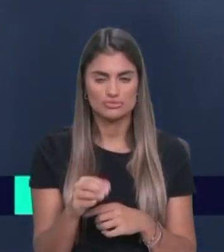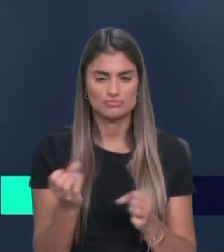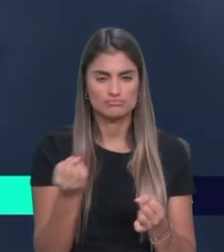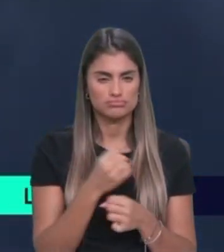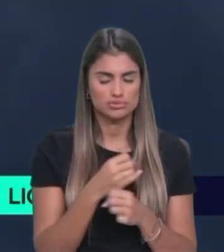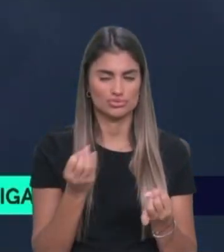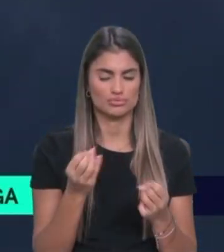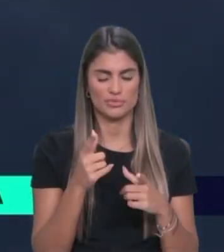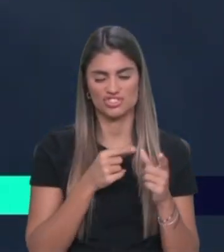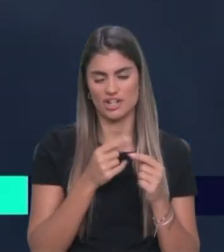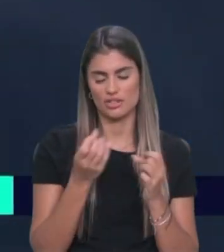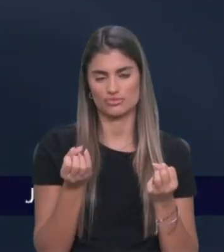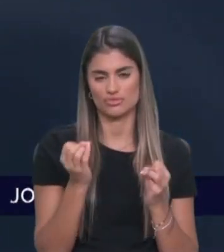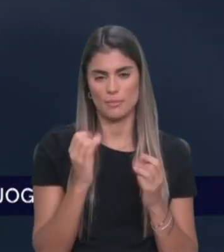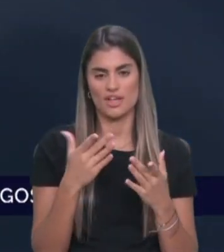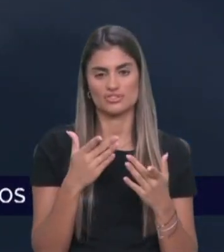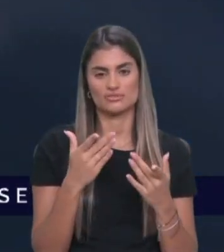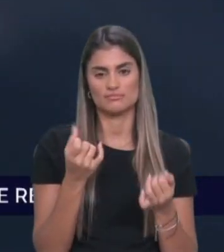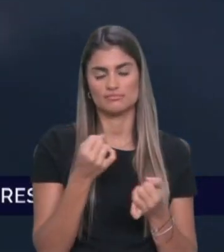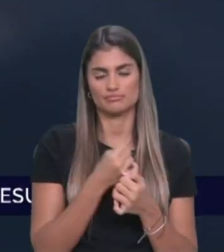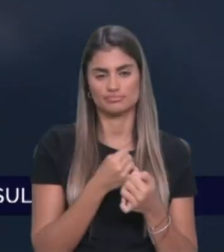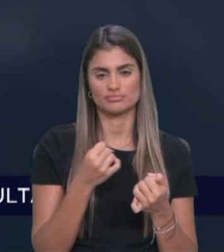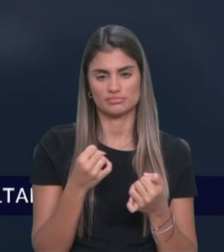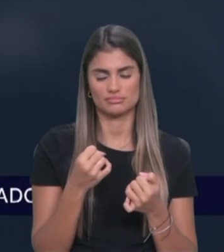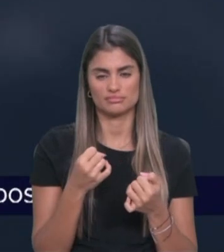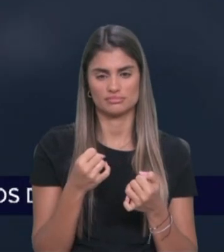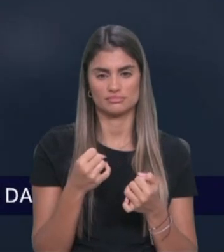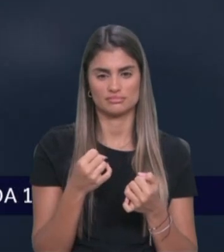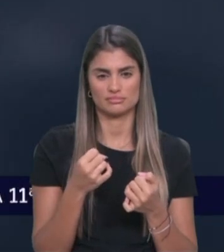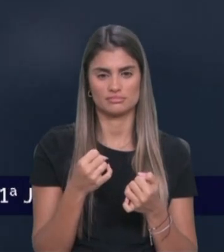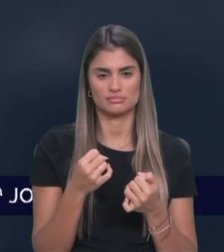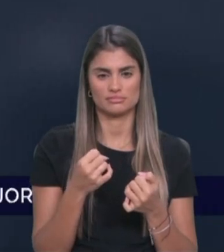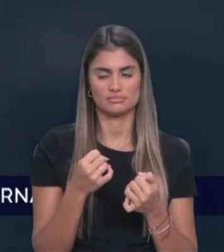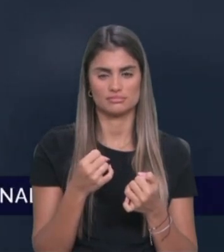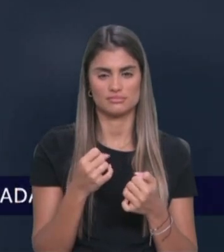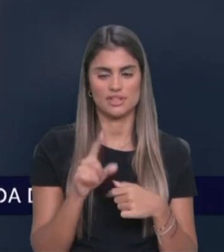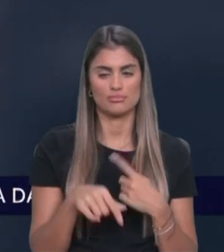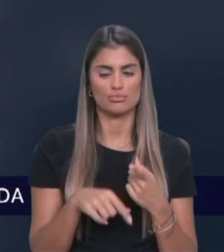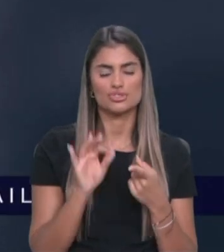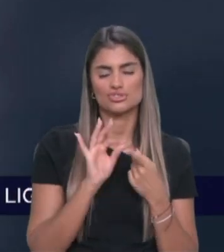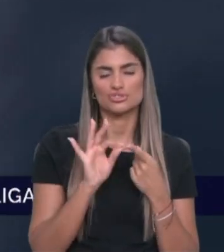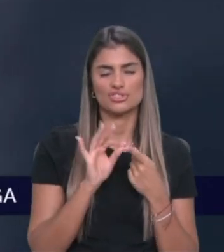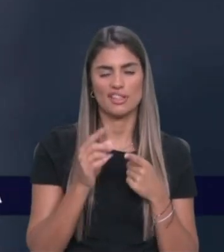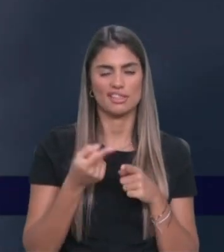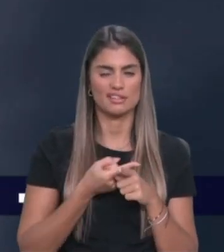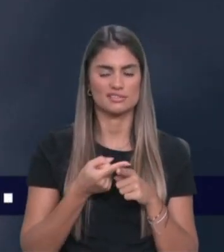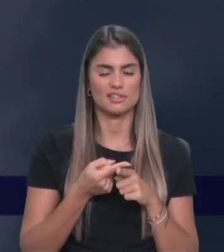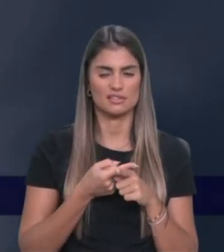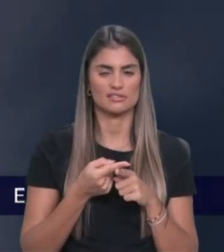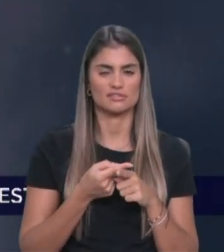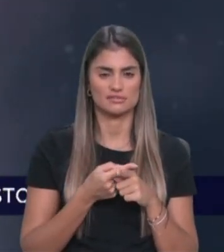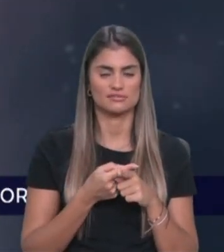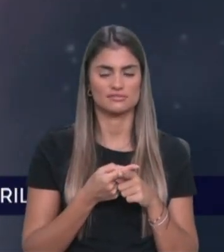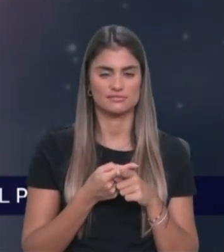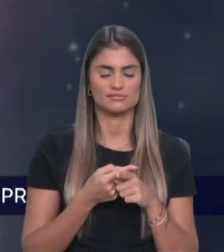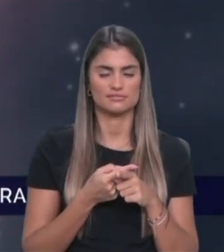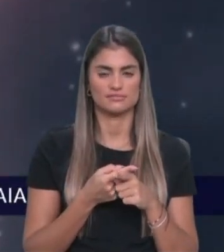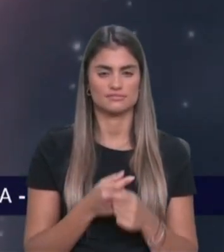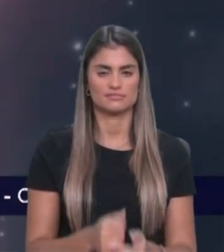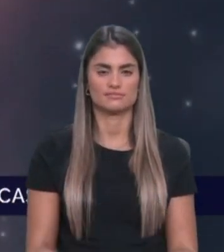uma estrela, mas do colapso direto de nuvens de grande massa. E depois outro pormenor interessantíssimo nesta descoberta, nestas